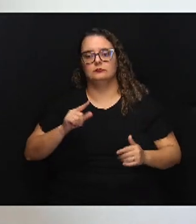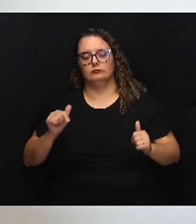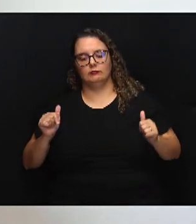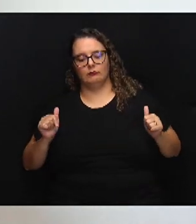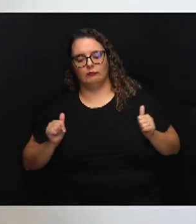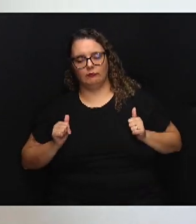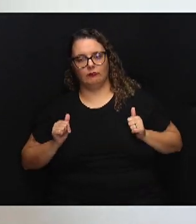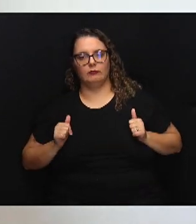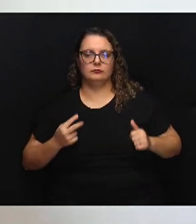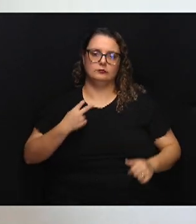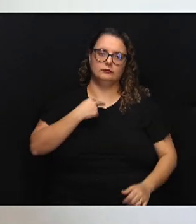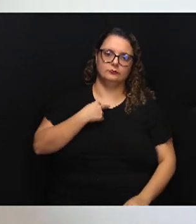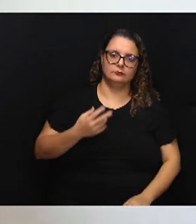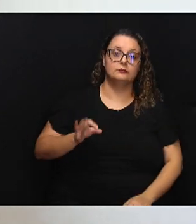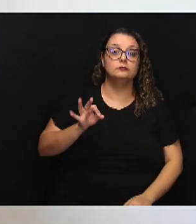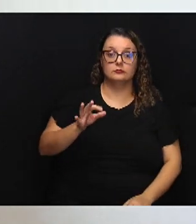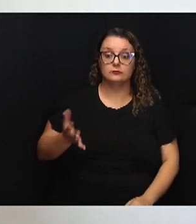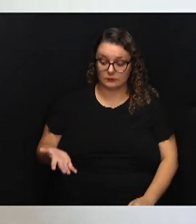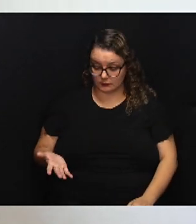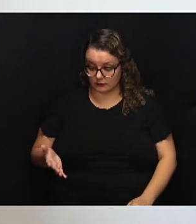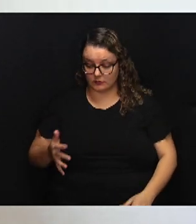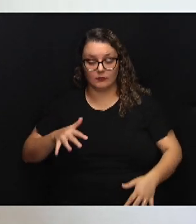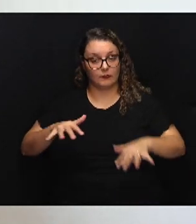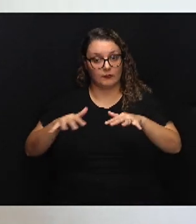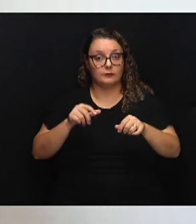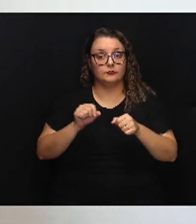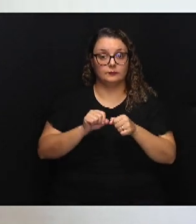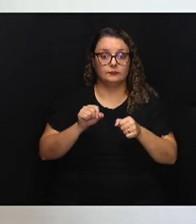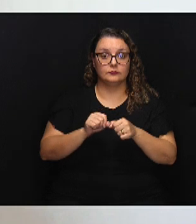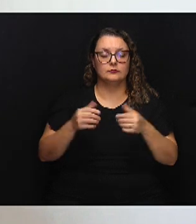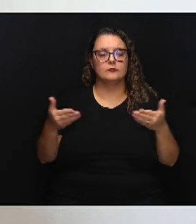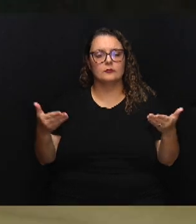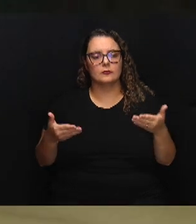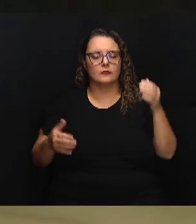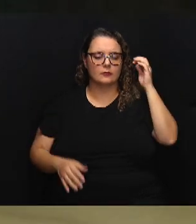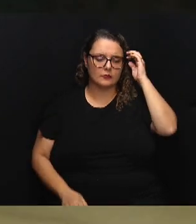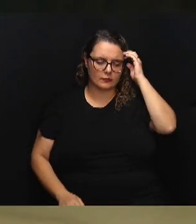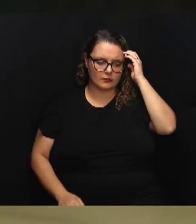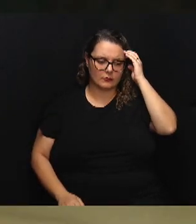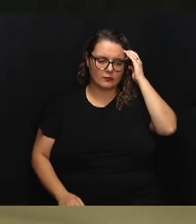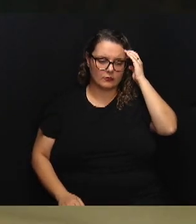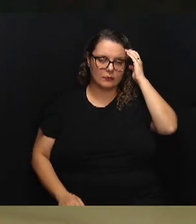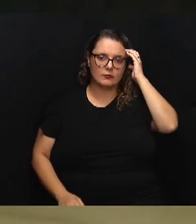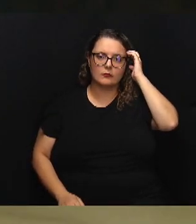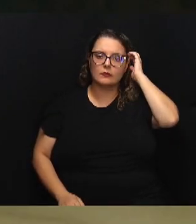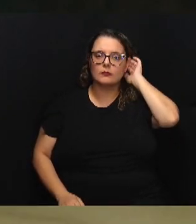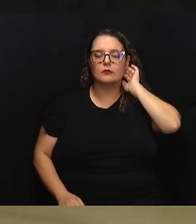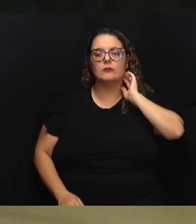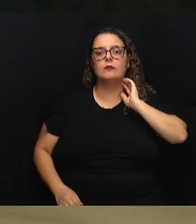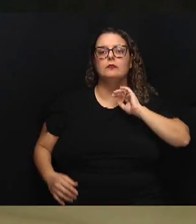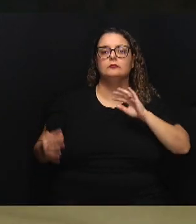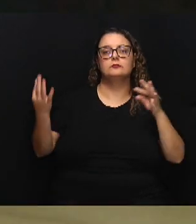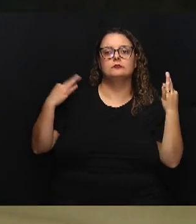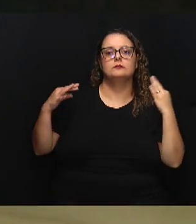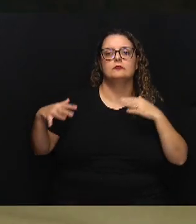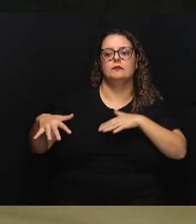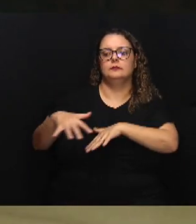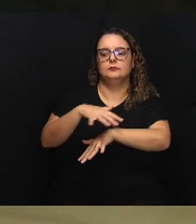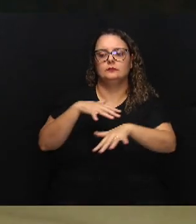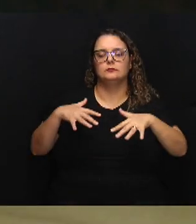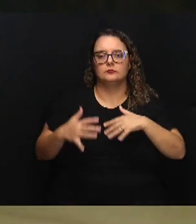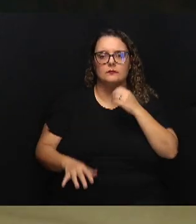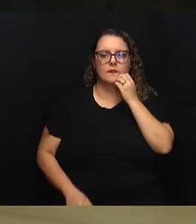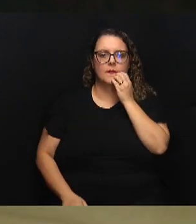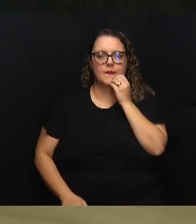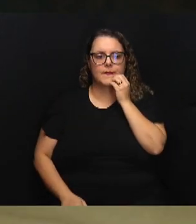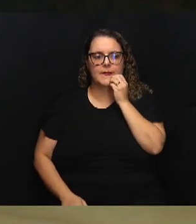ficar parado. É isso mesmo, fazer um movimento, né? Agora, o mercado de turismo, ele se adaptou para atender quem